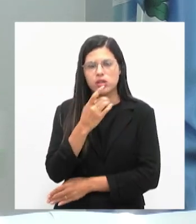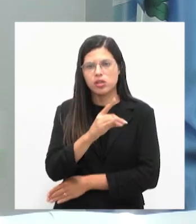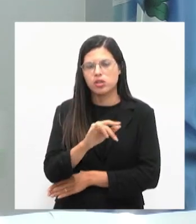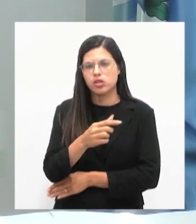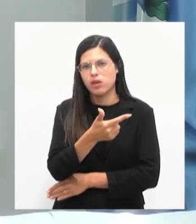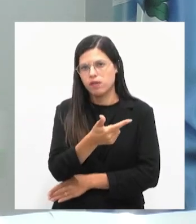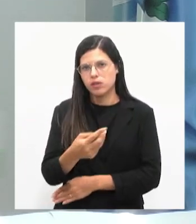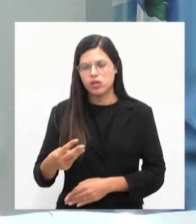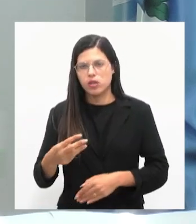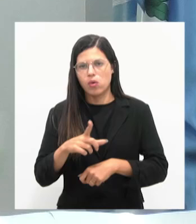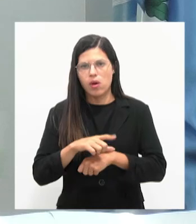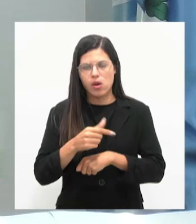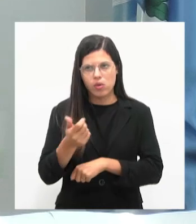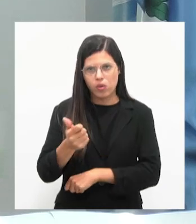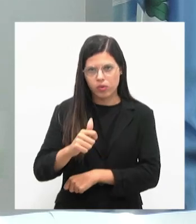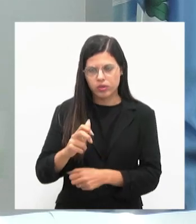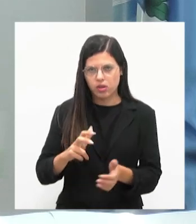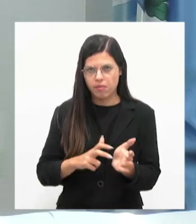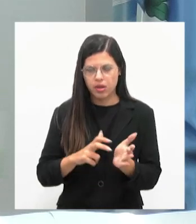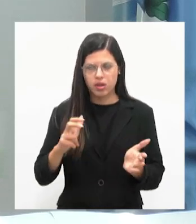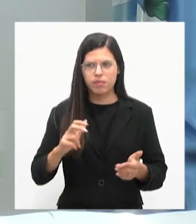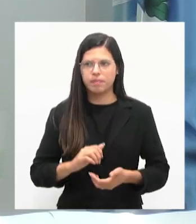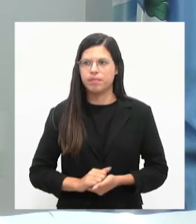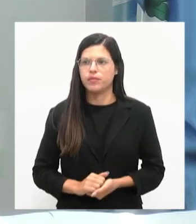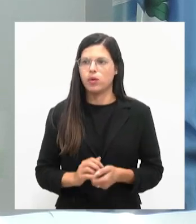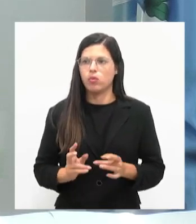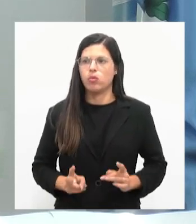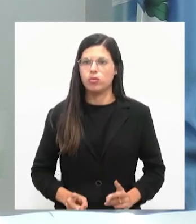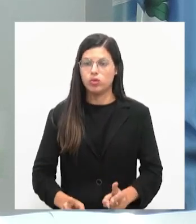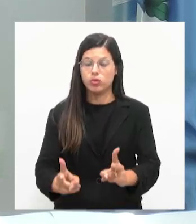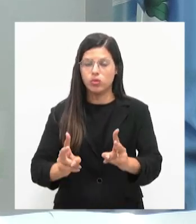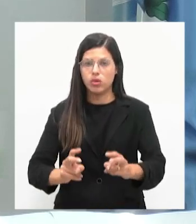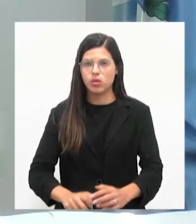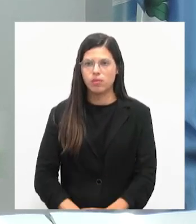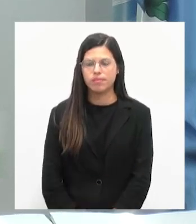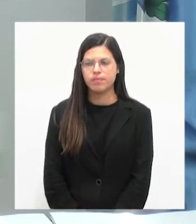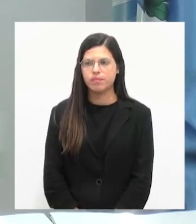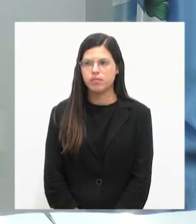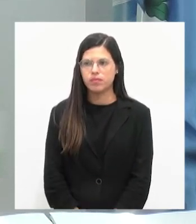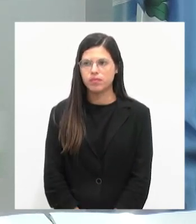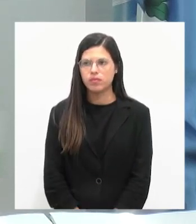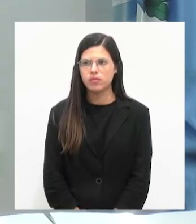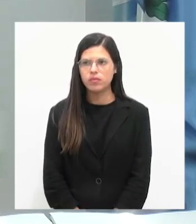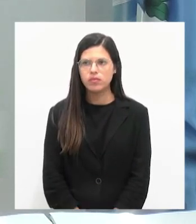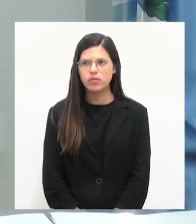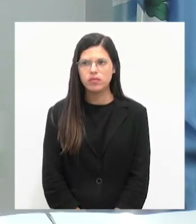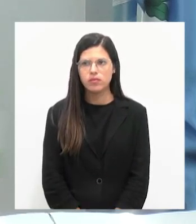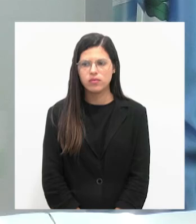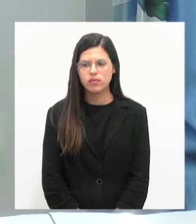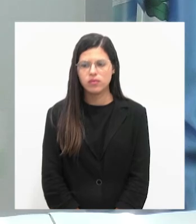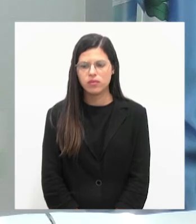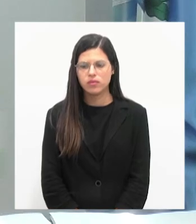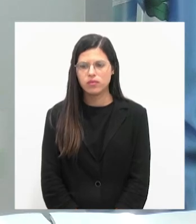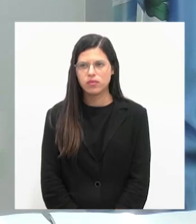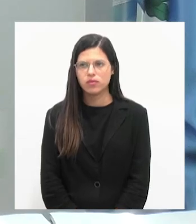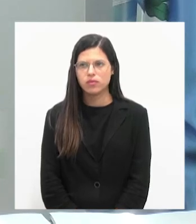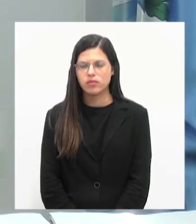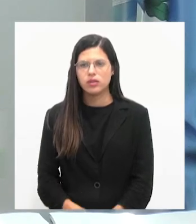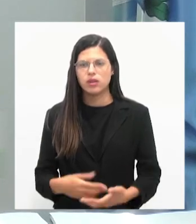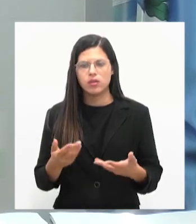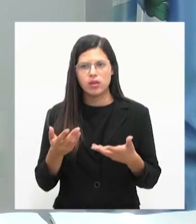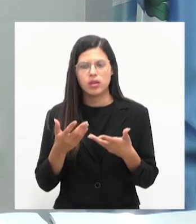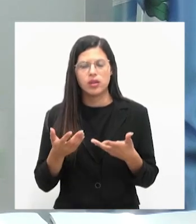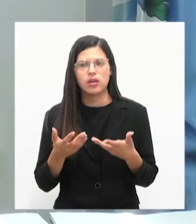às 11 horas da manhã. Dando prosseguimento, eu quero, antes de mais nada, acho que a primeira pessoa a ser